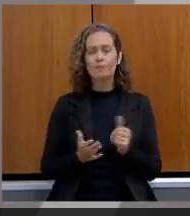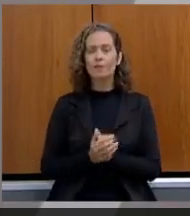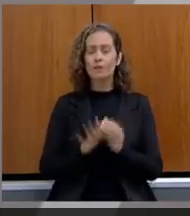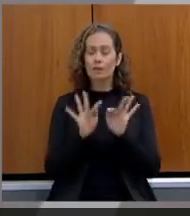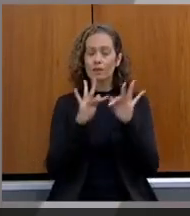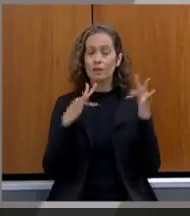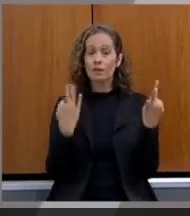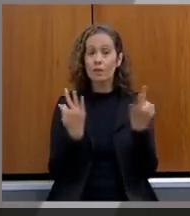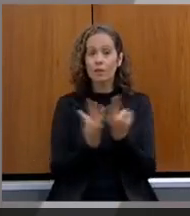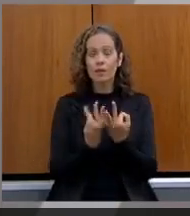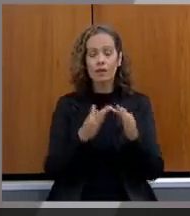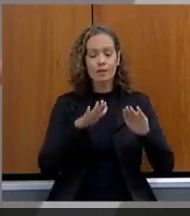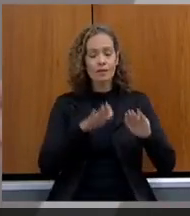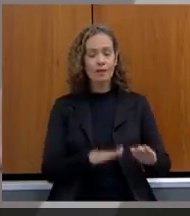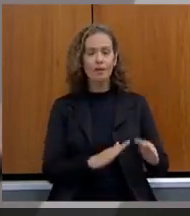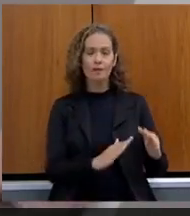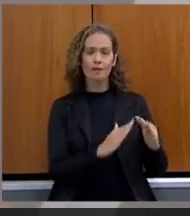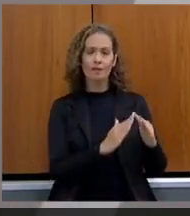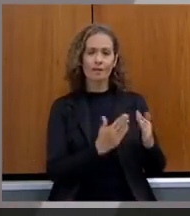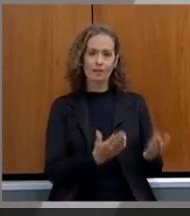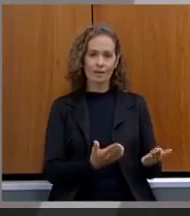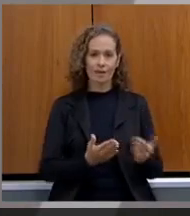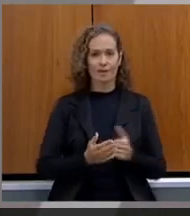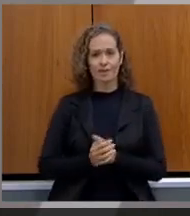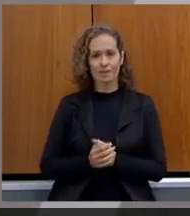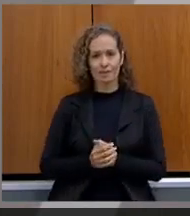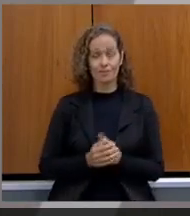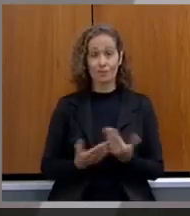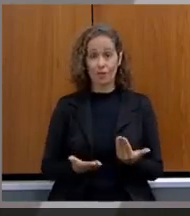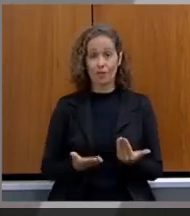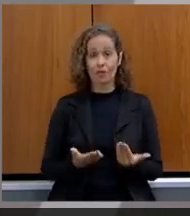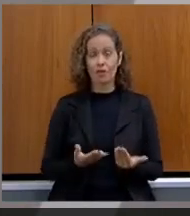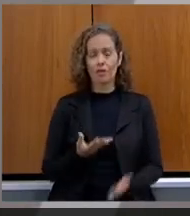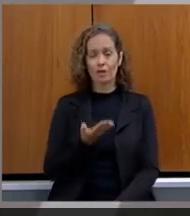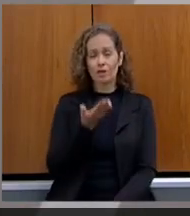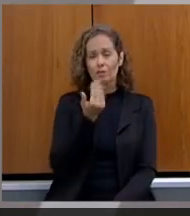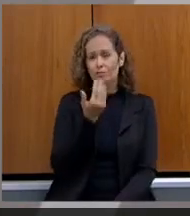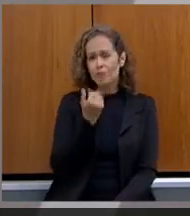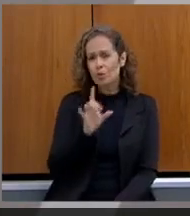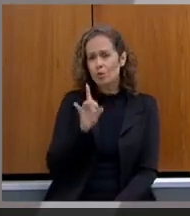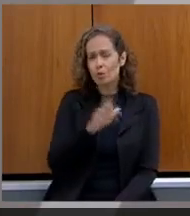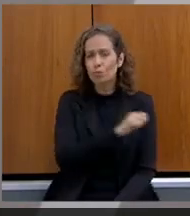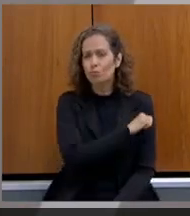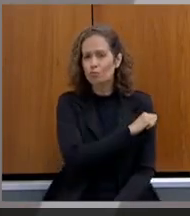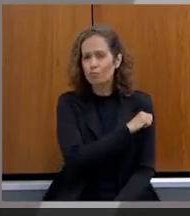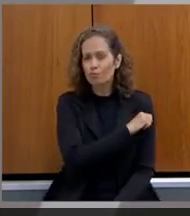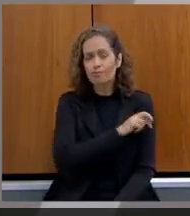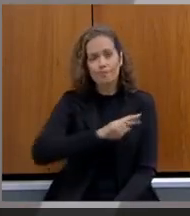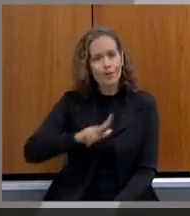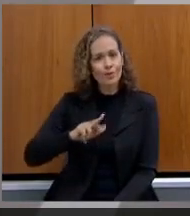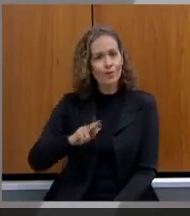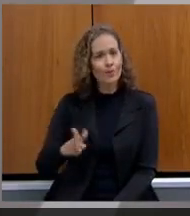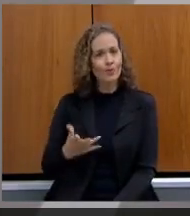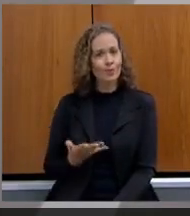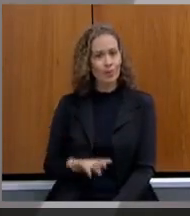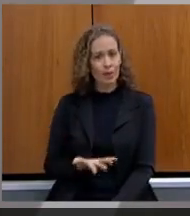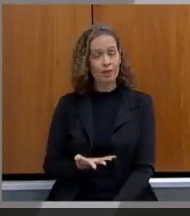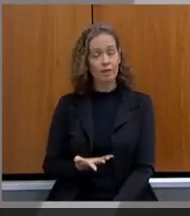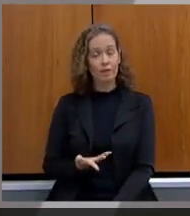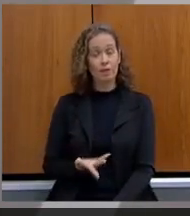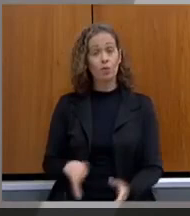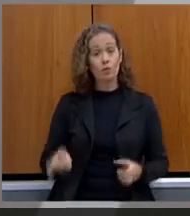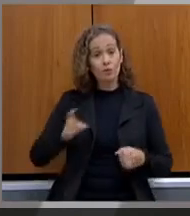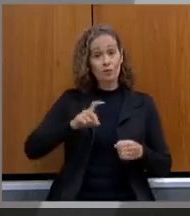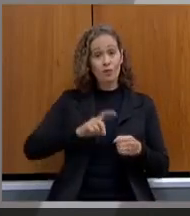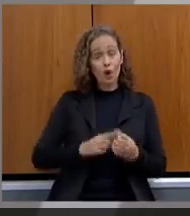está em casa alimentação não tá indo mais só para o aluno né isso tudo tá o retorno marca